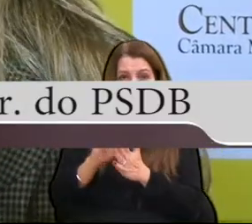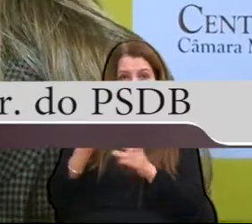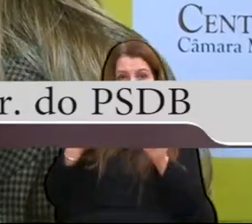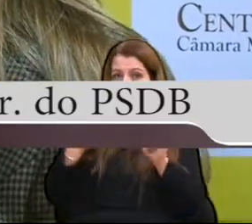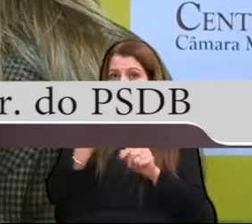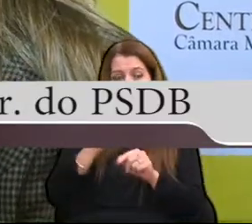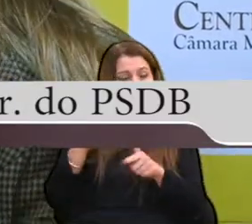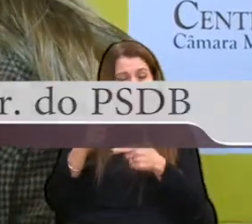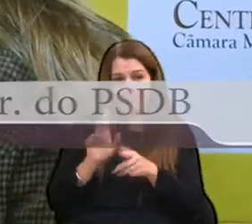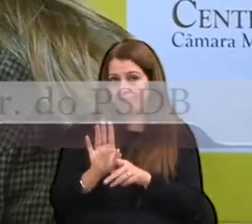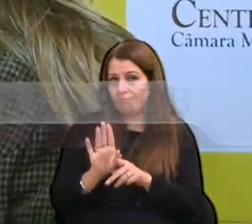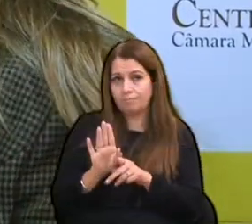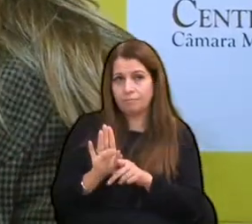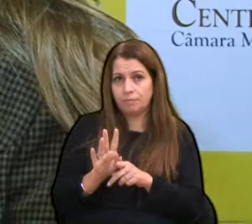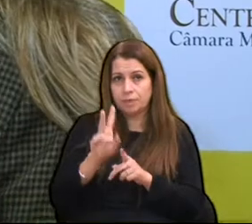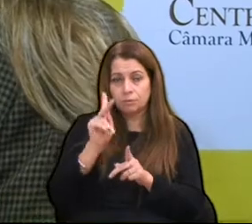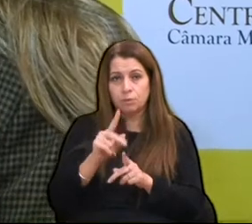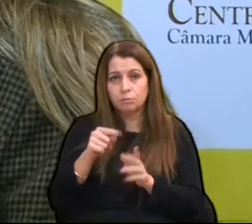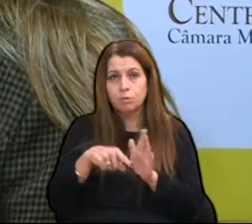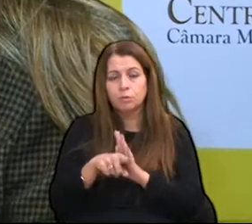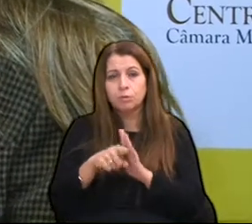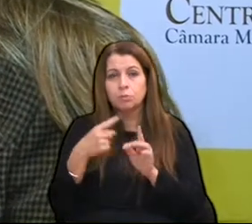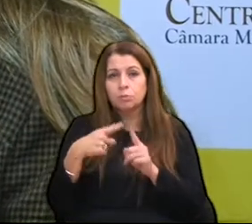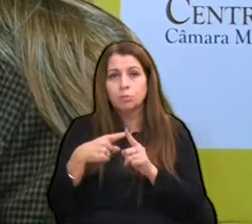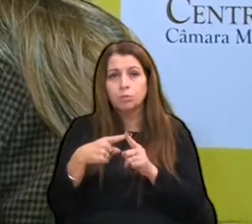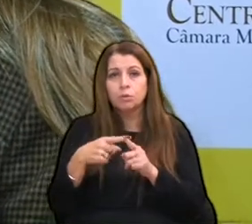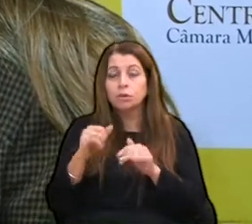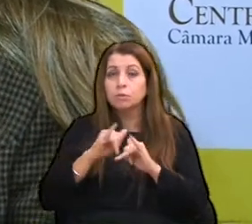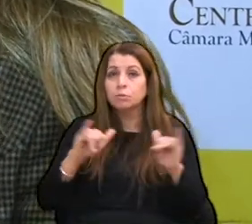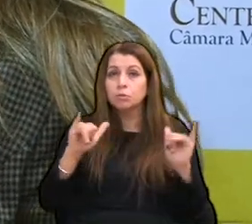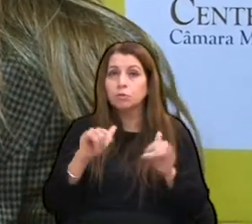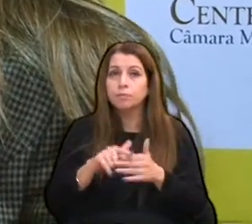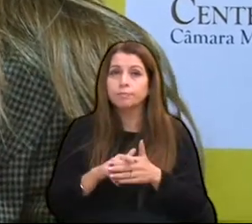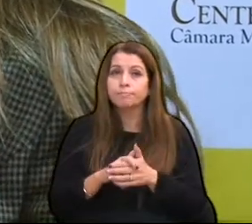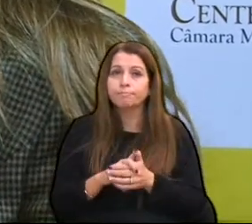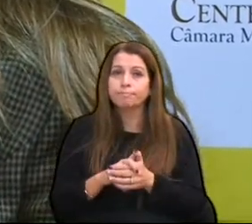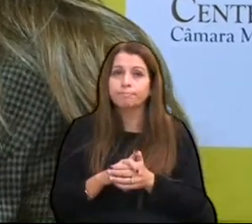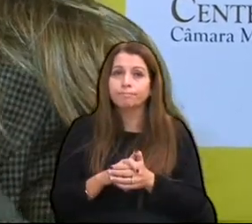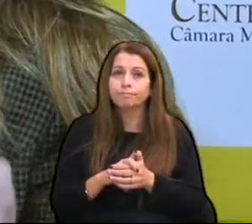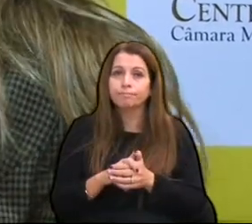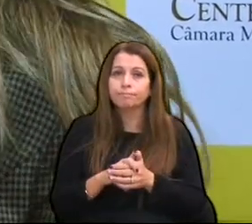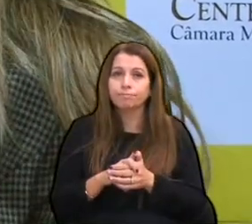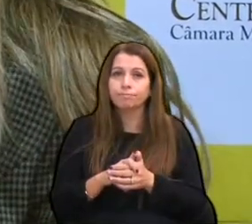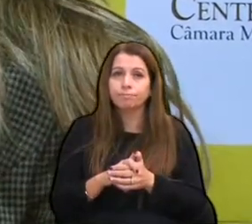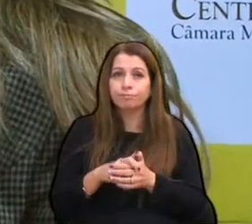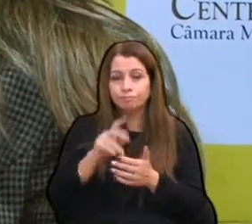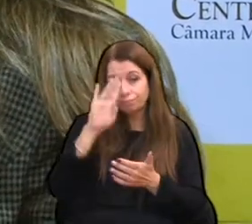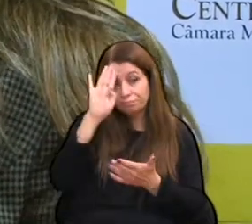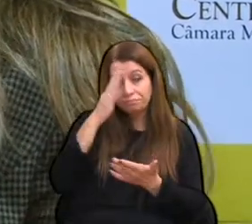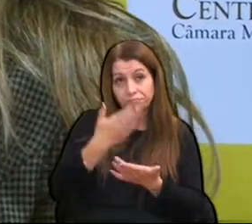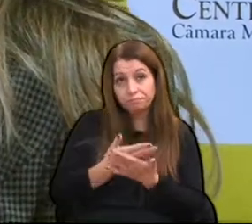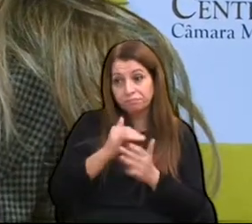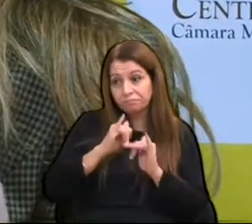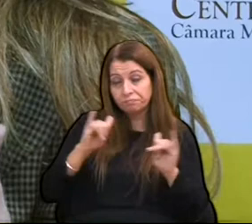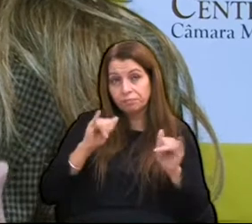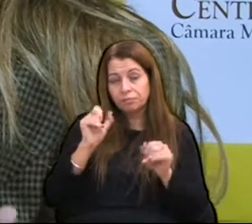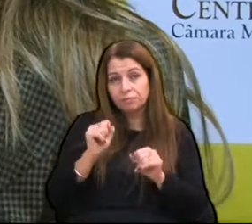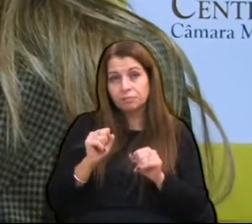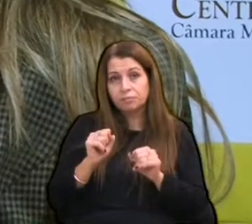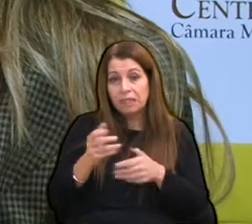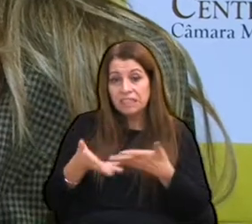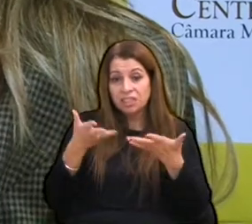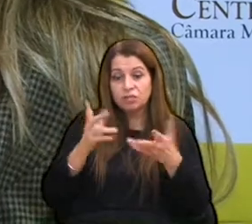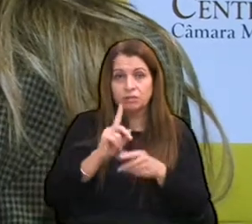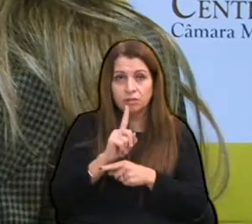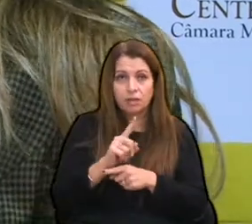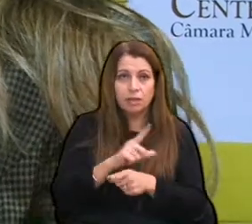trabalhado. As pessoas até perguntam, nós, por que que não se divulga? Era assim, uma crença de que divulgando poderia